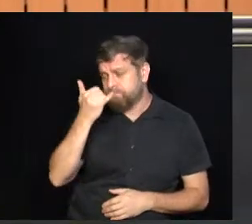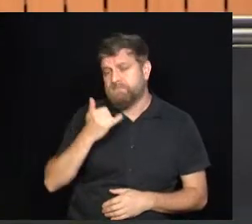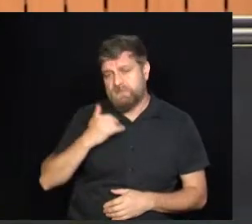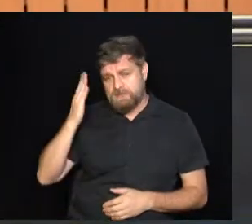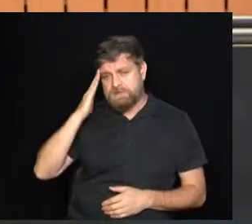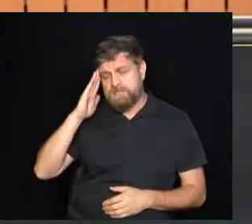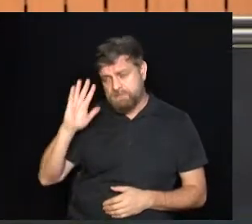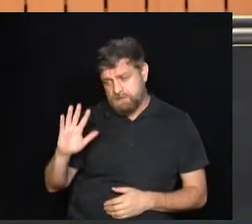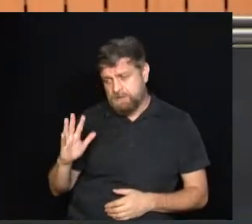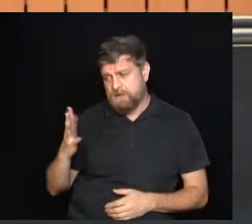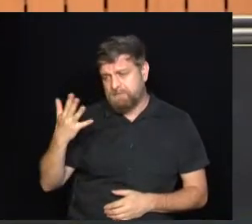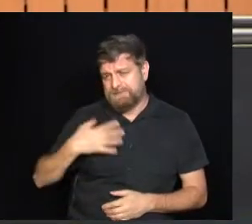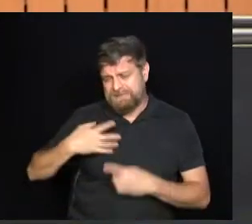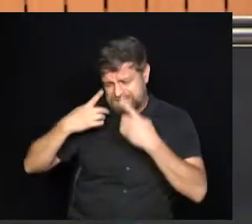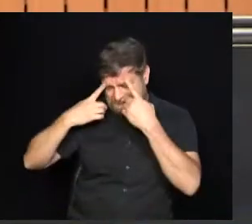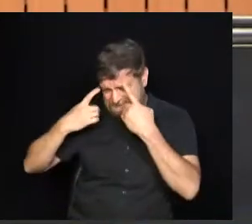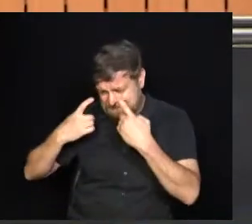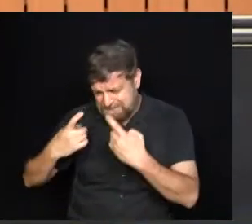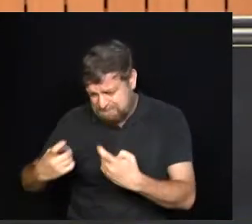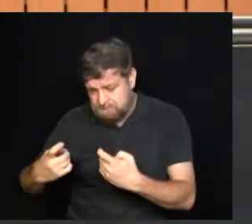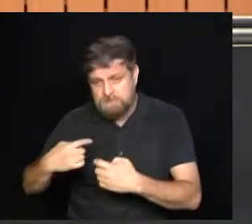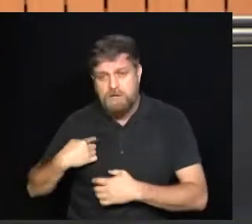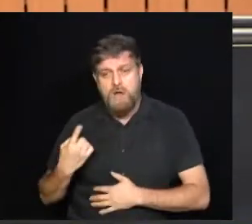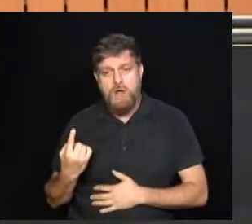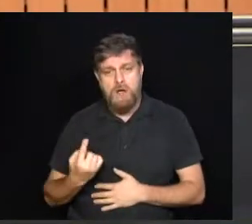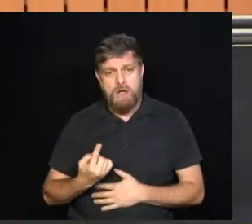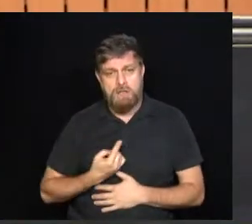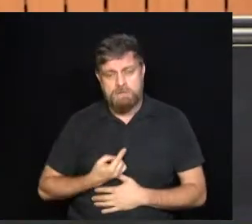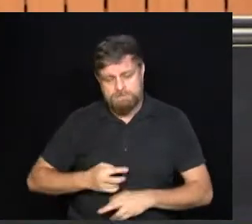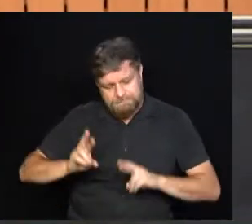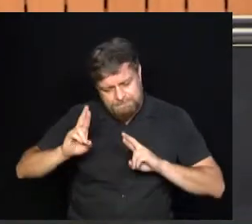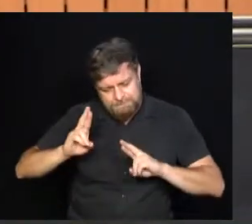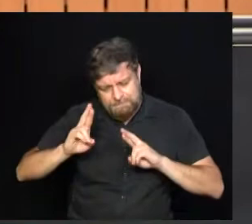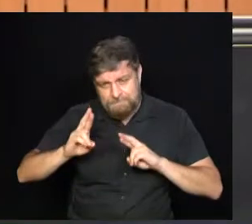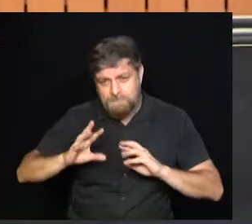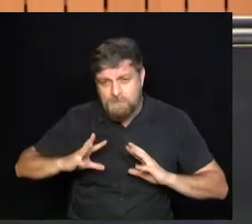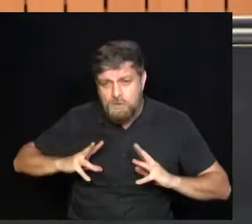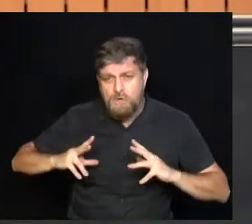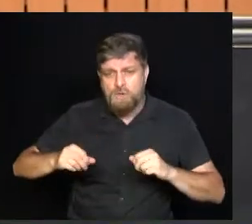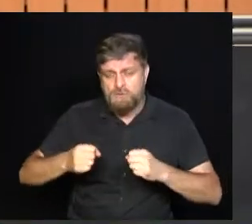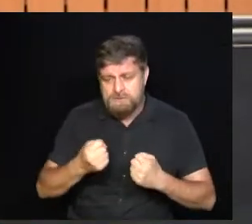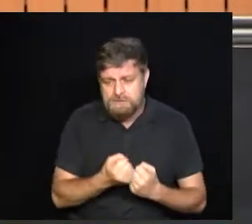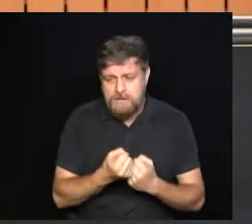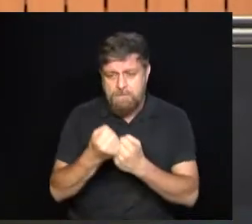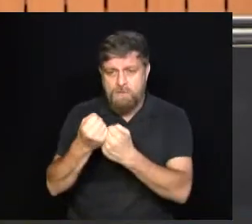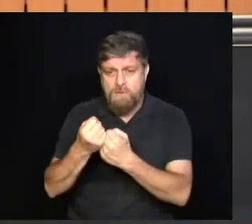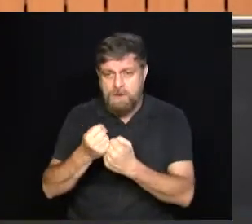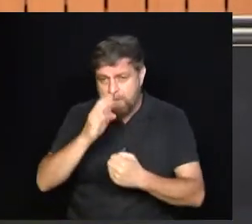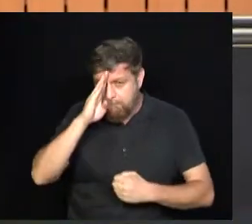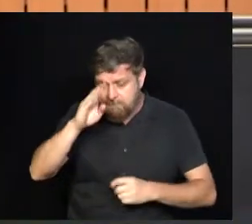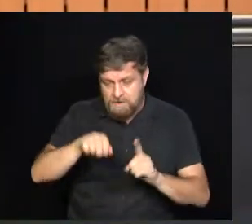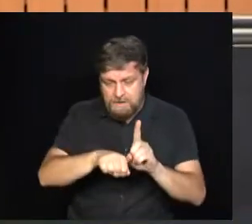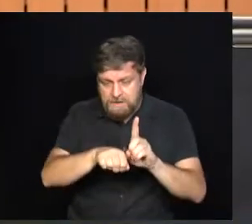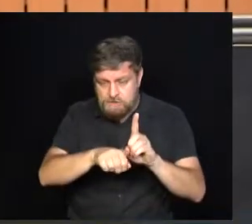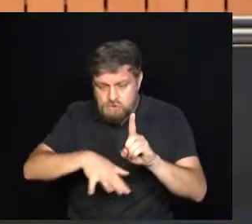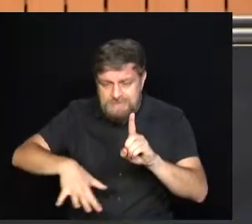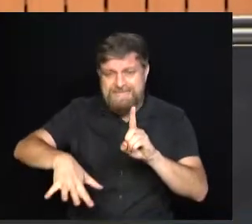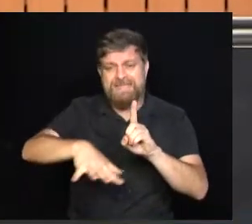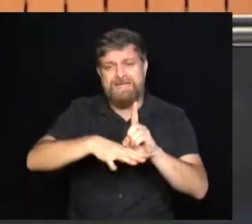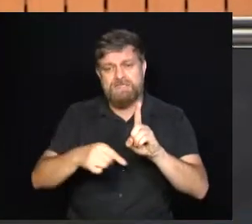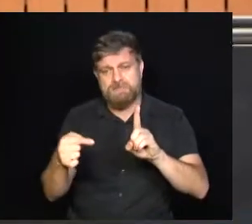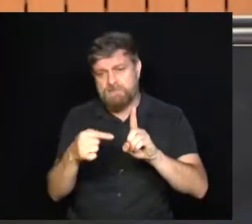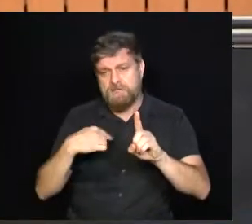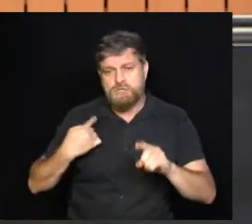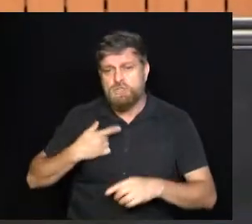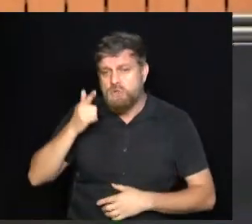realidade, e estamos aí contando com a colaboração de todos, inclusive da sociedade civil, para que a gente possa